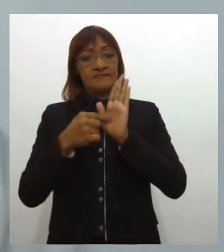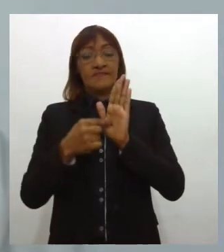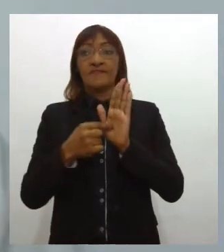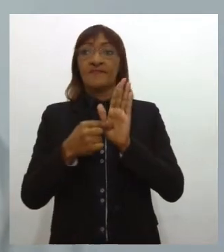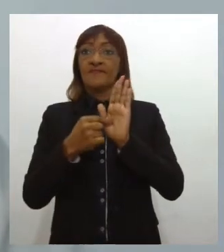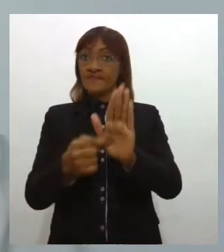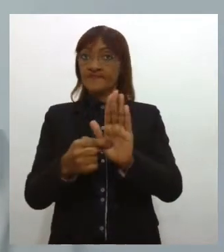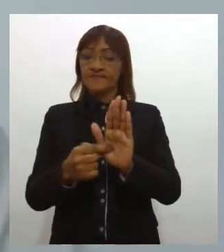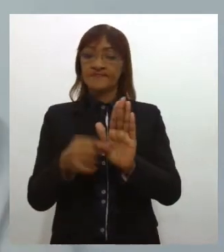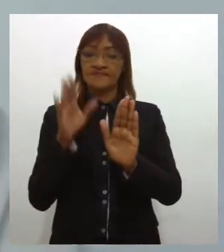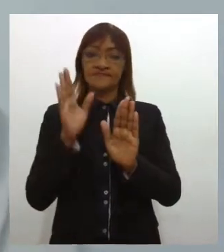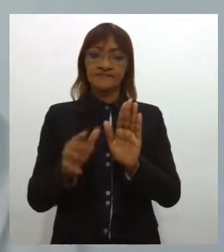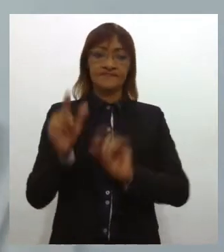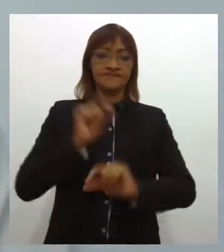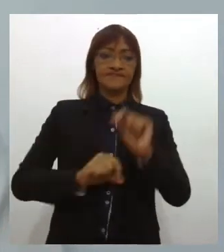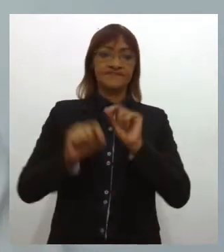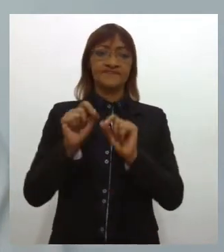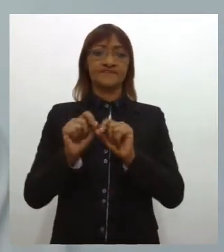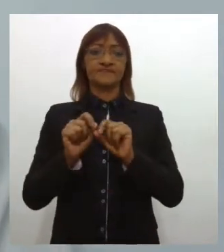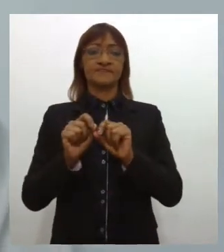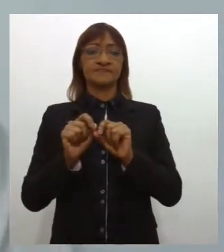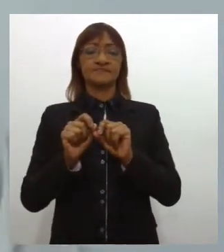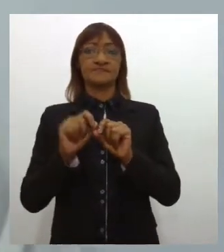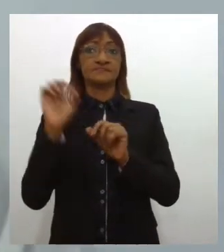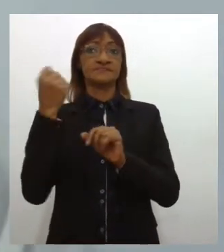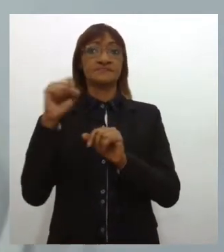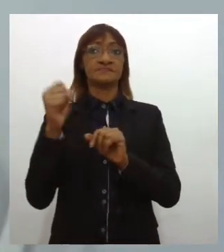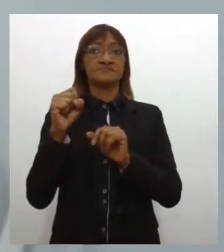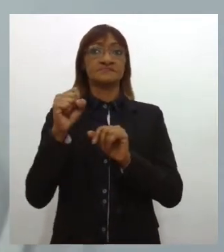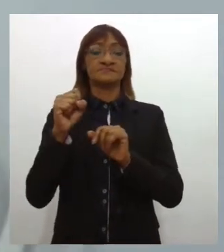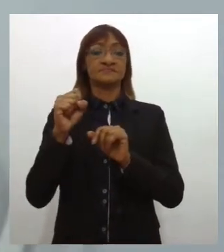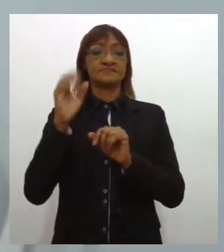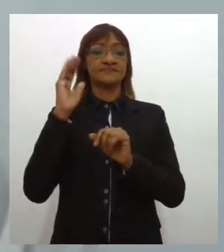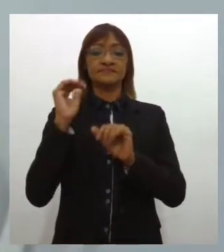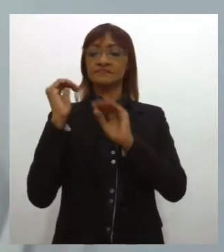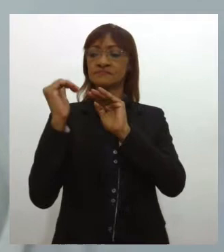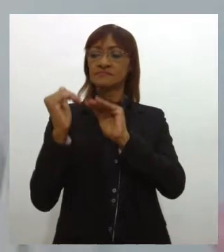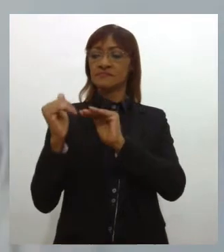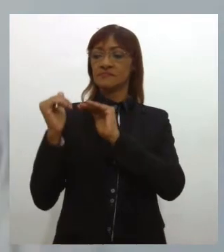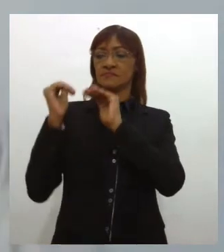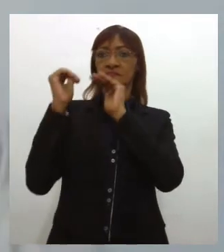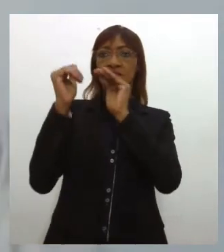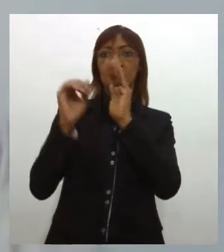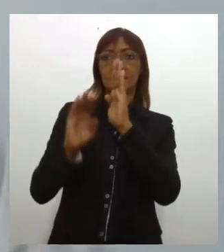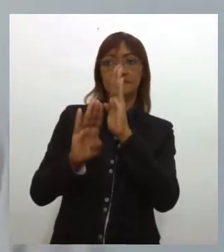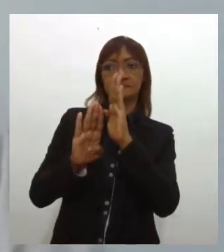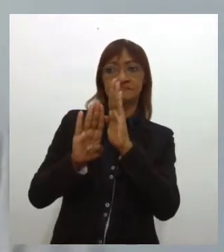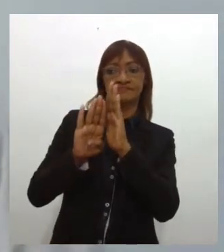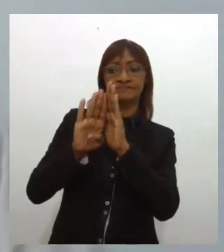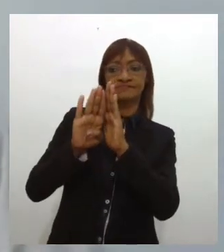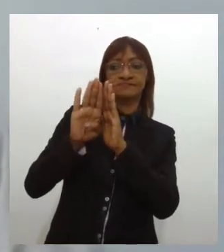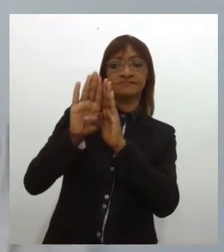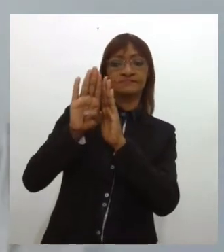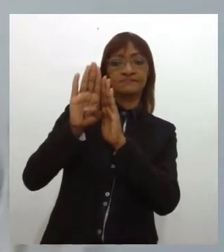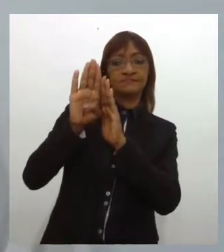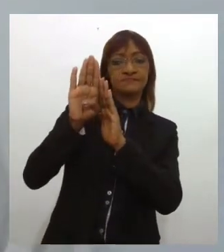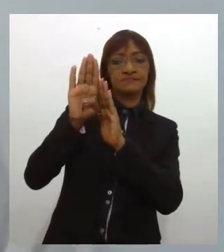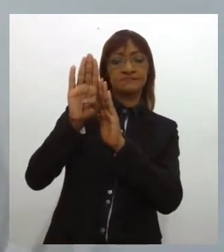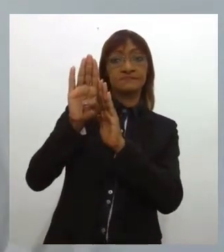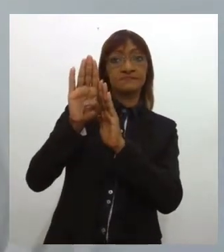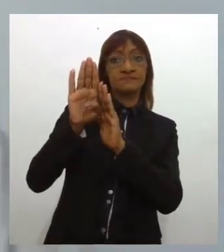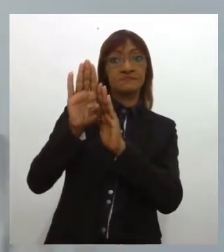de verificar um Sergipe com grande potencial, com um farol muito amplo daquilo que nós temos